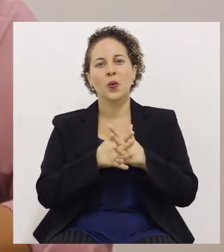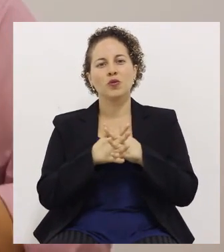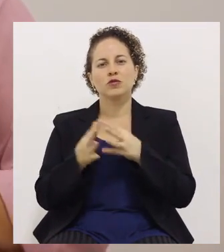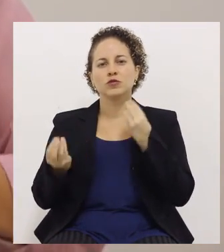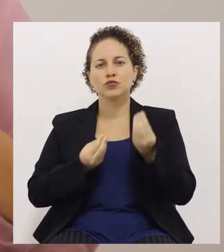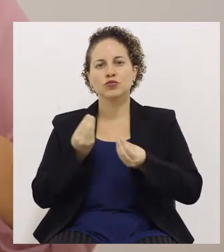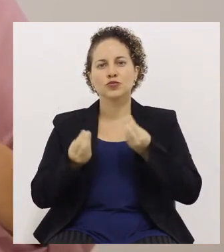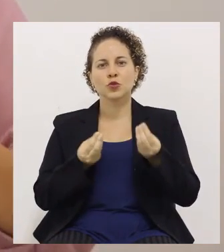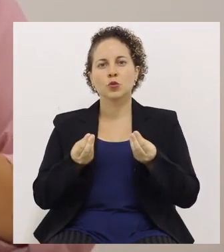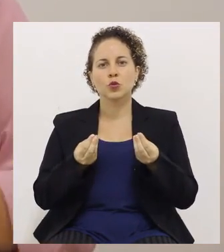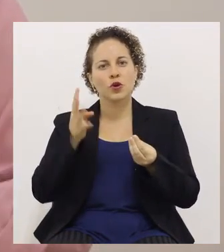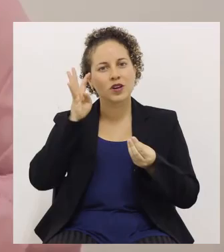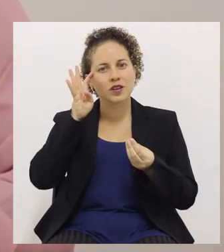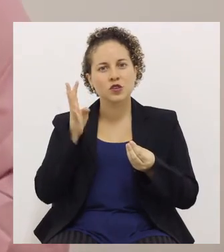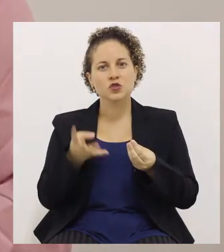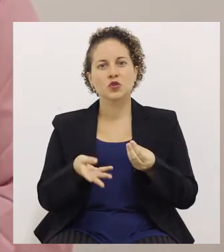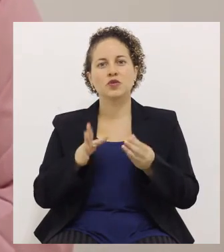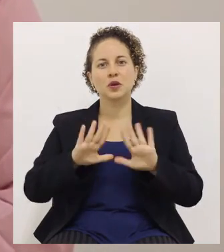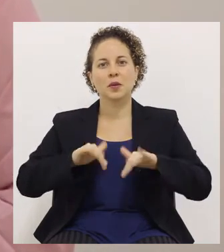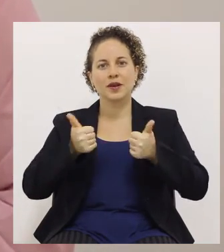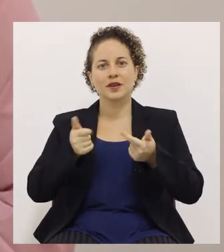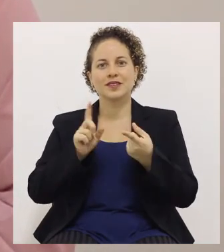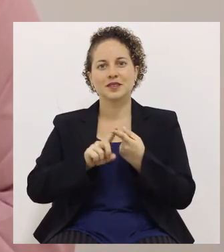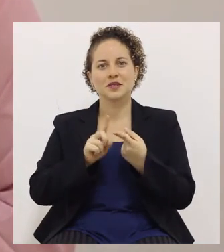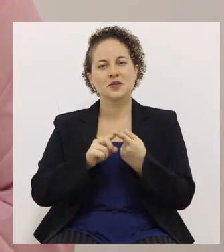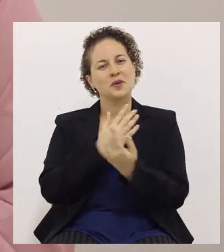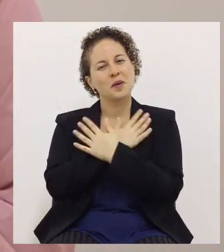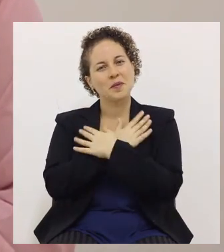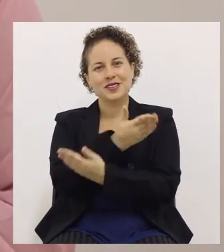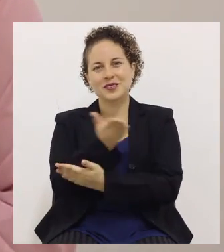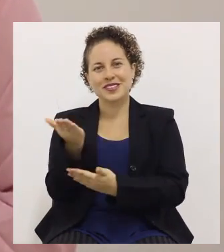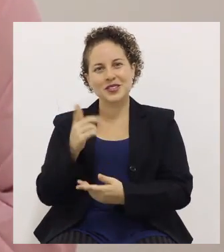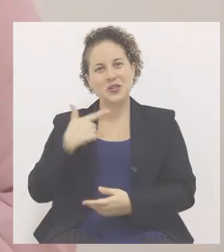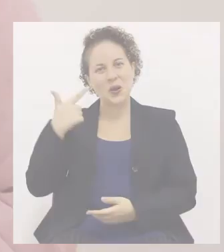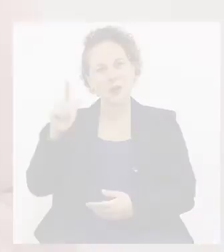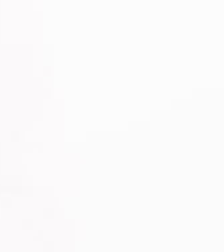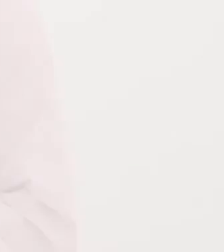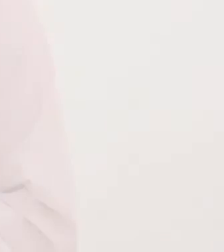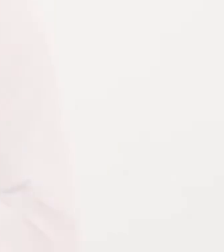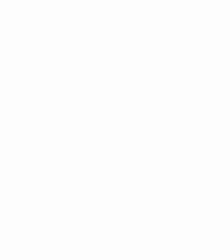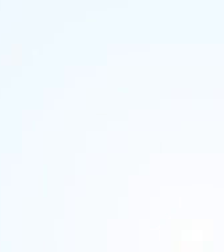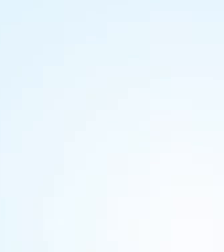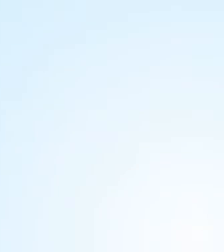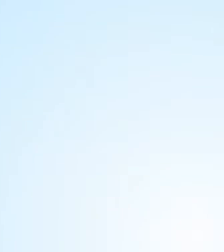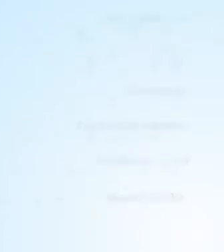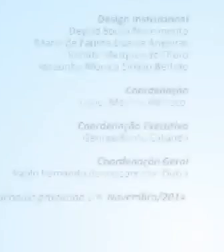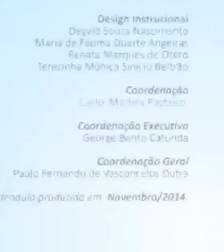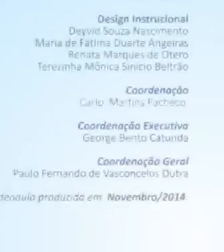conflitos, negociando da melhor forma para encontrar o melhor acordo. Um abraço a todos, até a próxima.